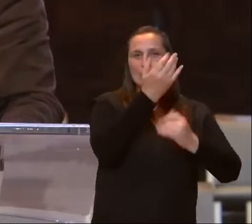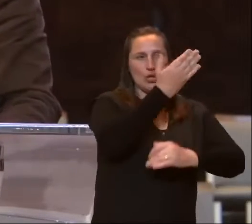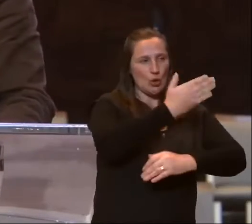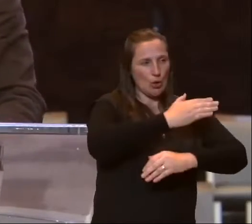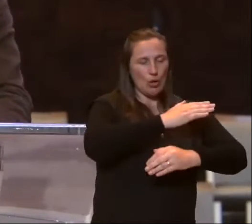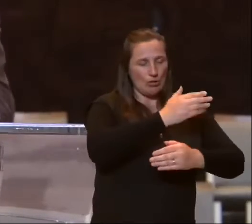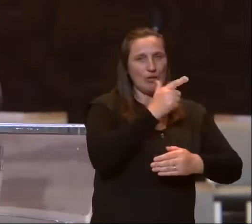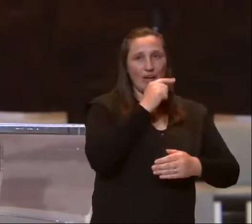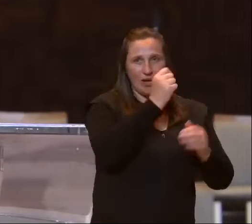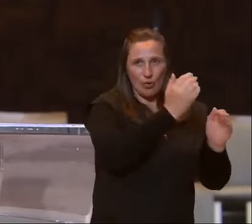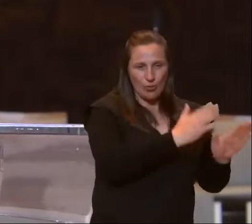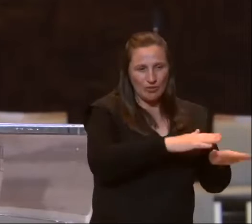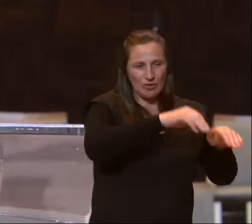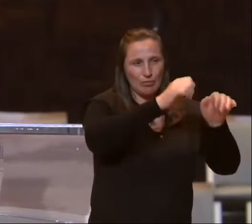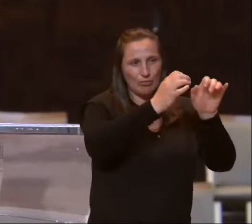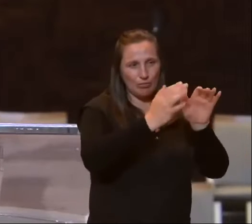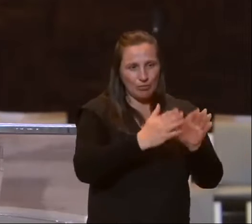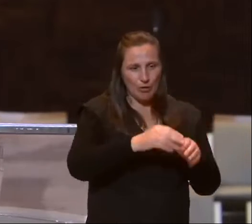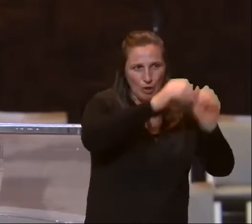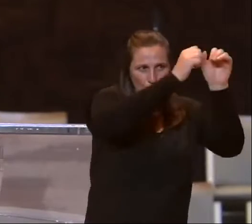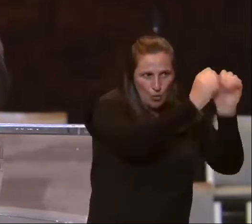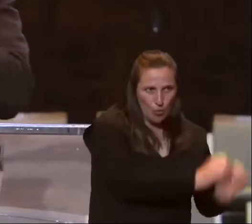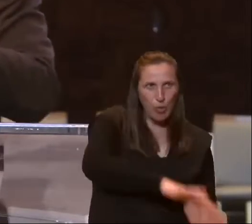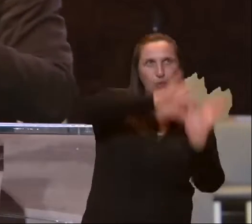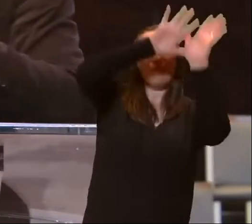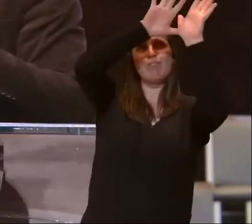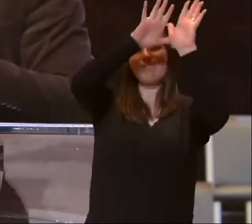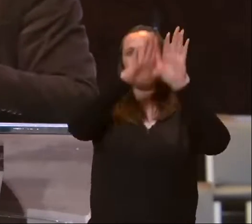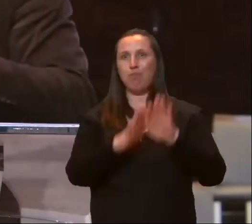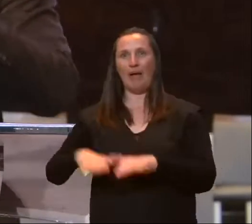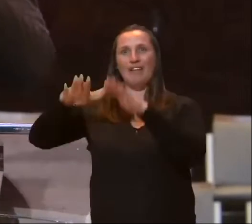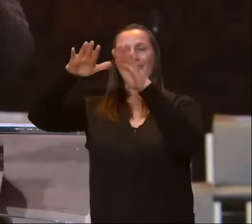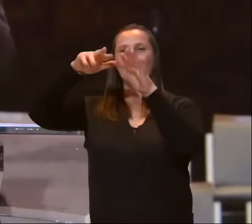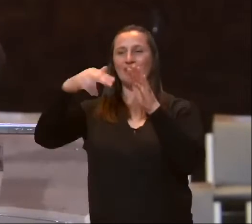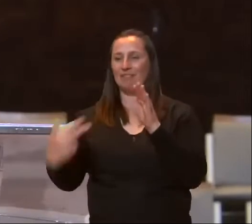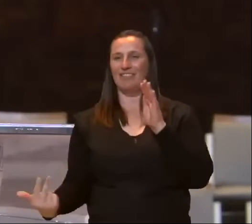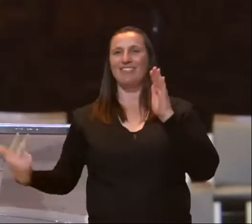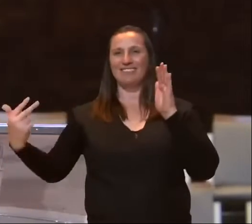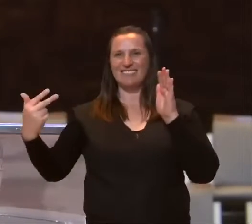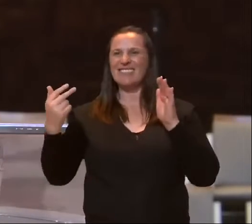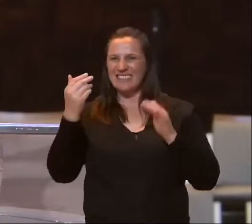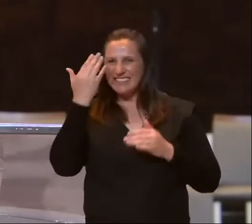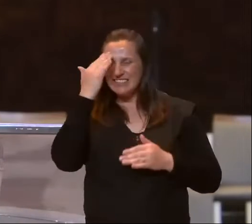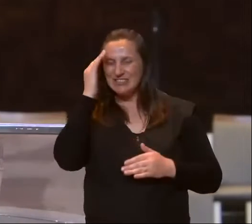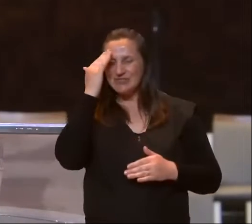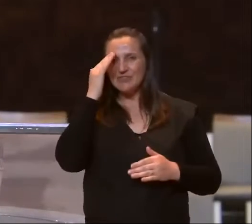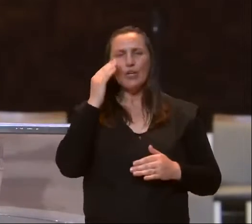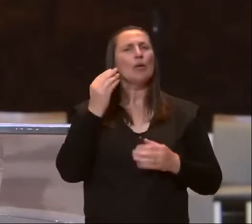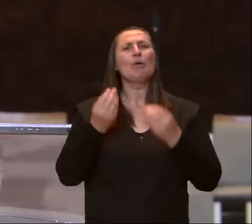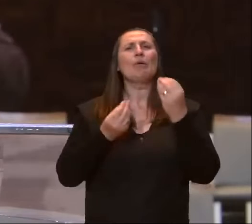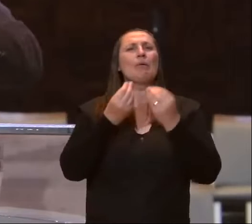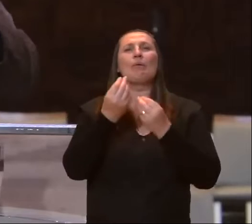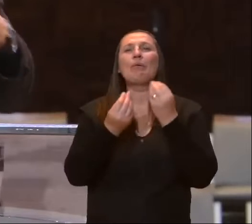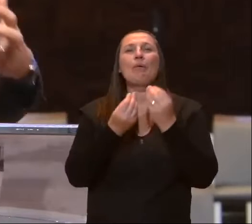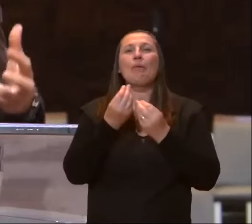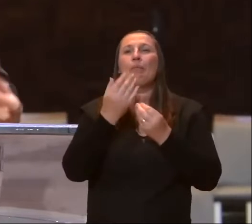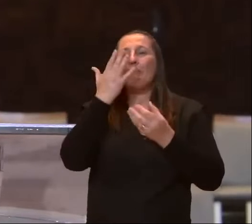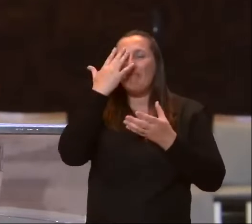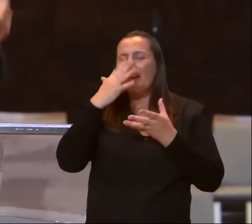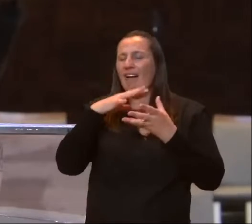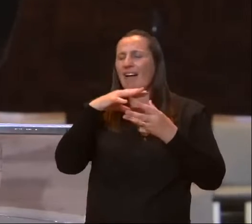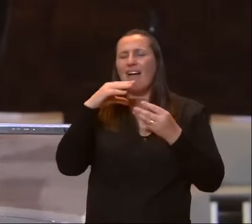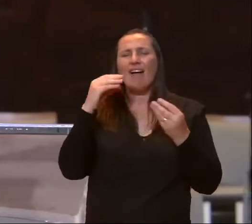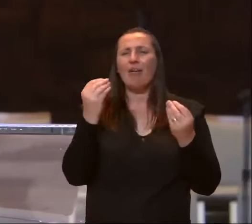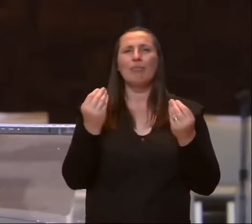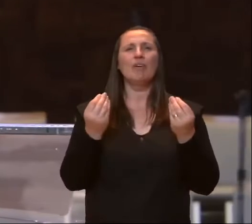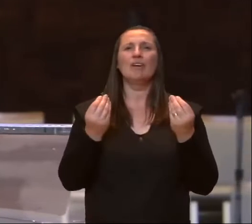ele começa a trazer respostas. Como é que a gente trata a alma abatida? Como a gente trata essa situação?